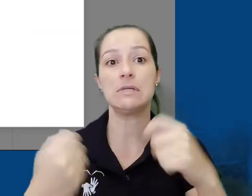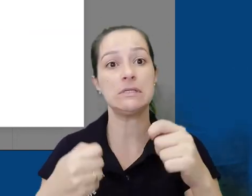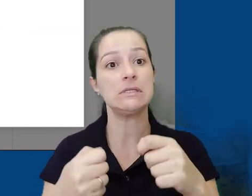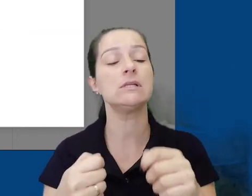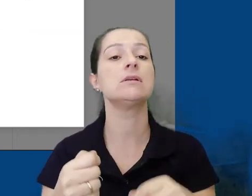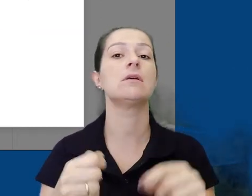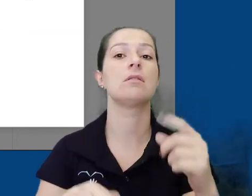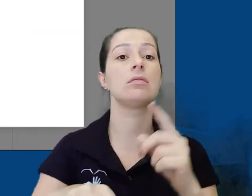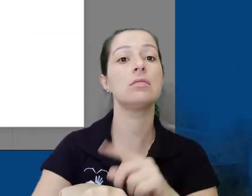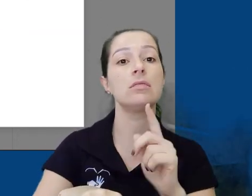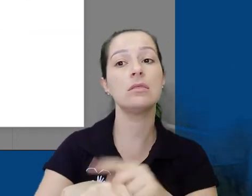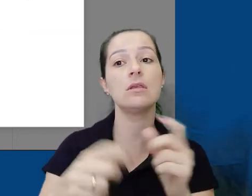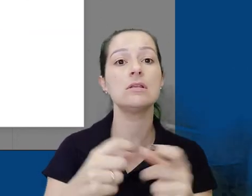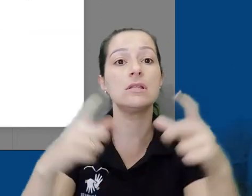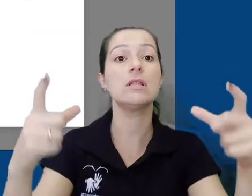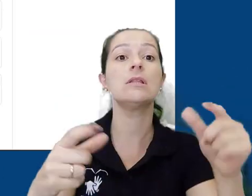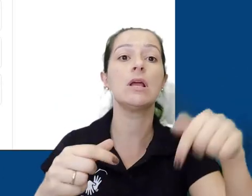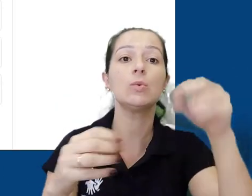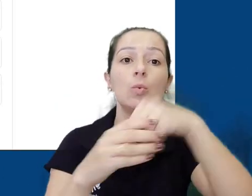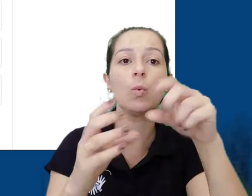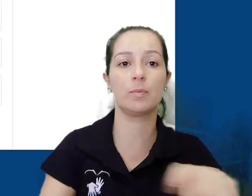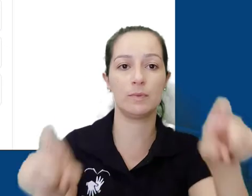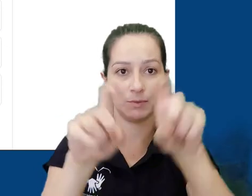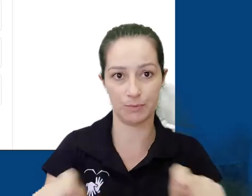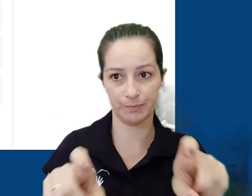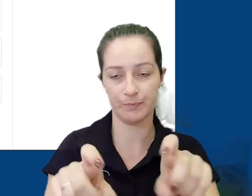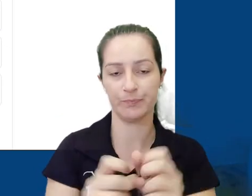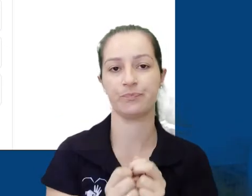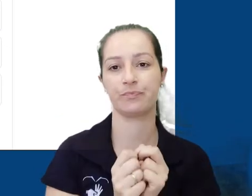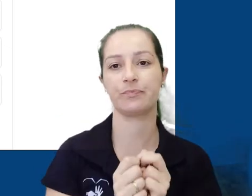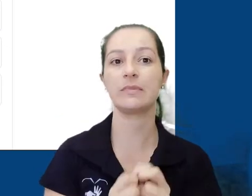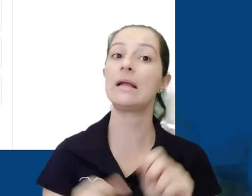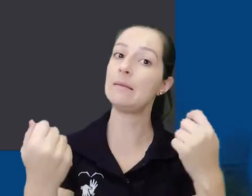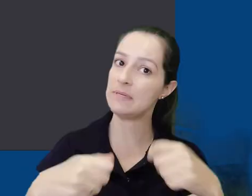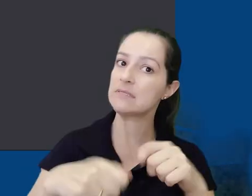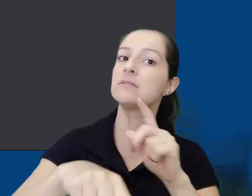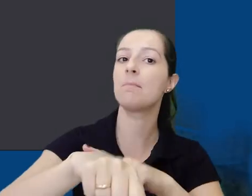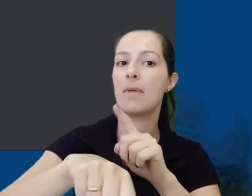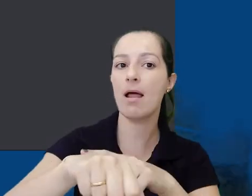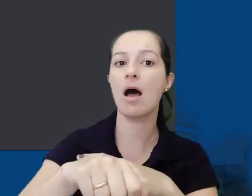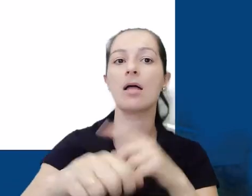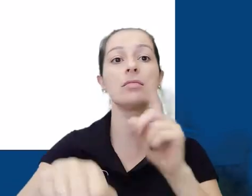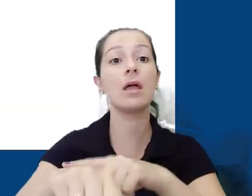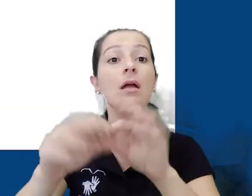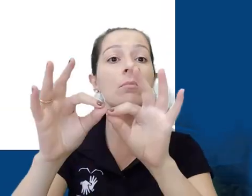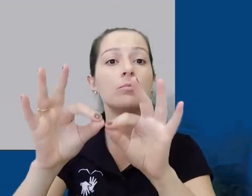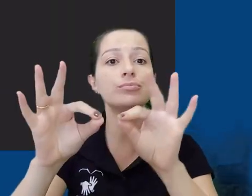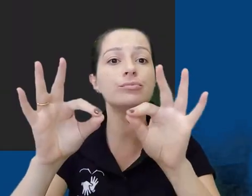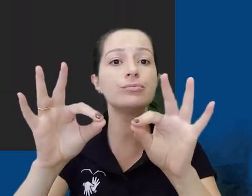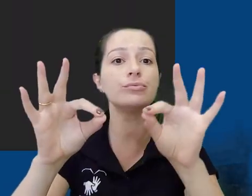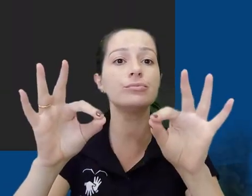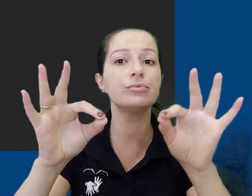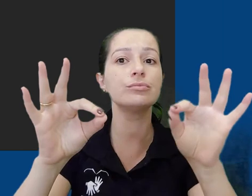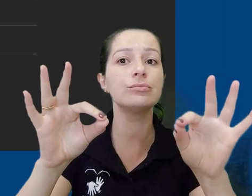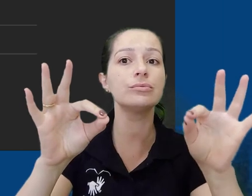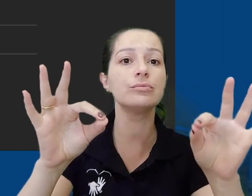Então depende do quanto você tem disponível de espaço vai lembrar que o vídeo tem um tempo de processamento além do tempo de envio então